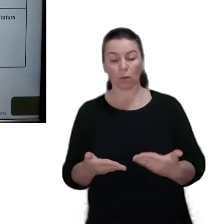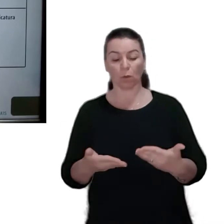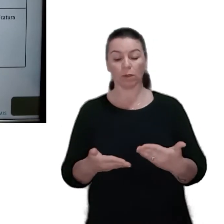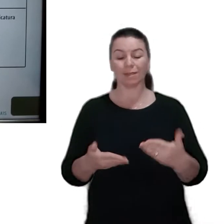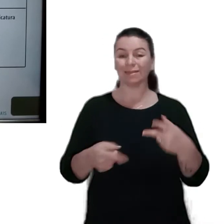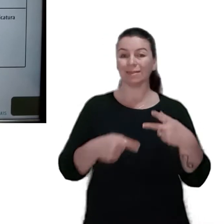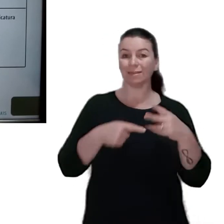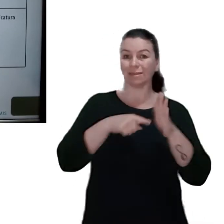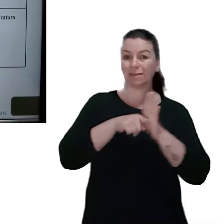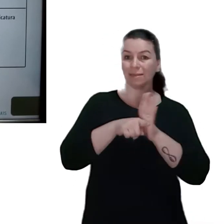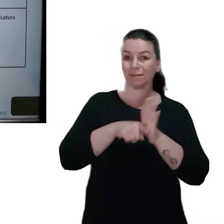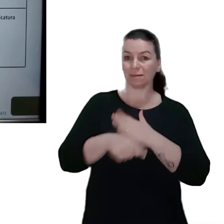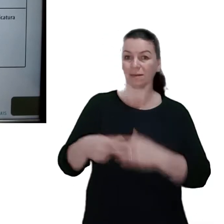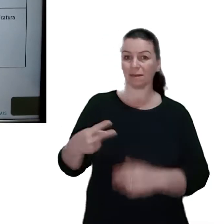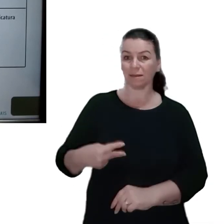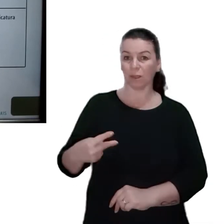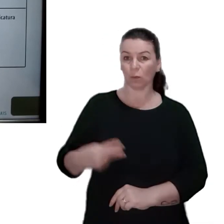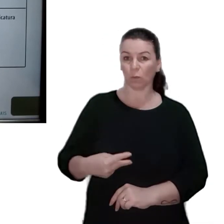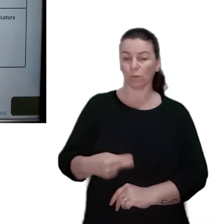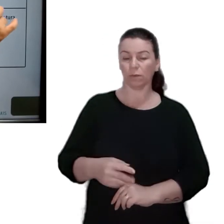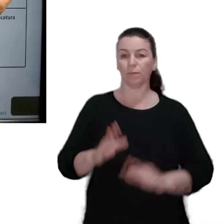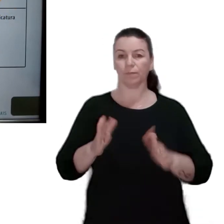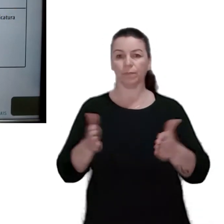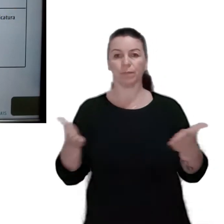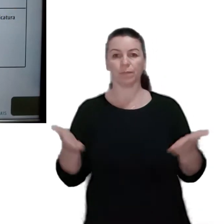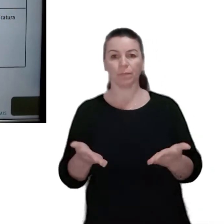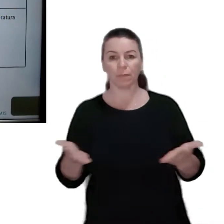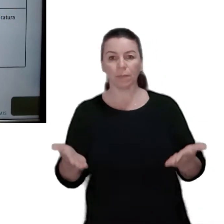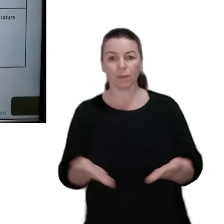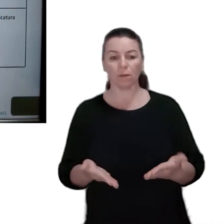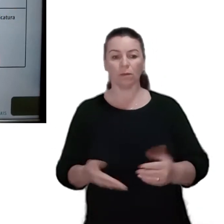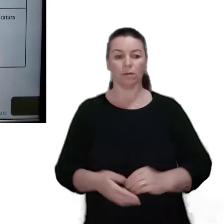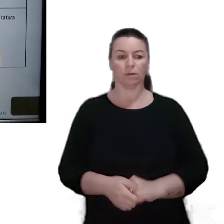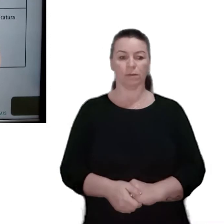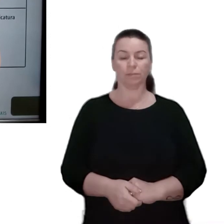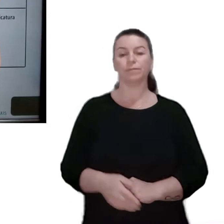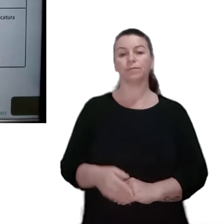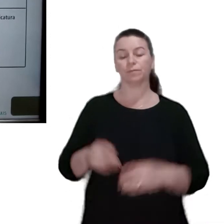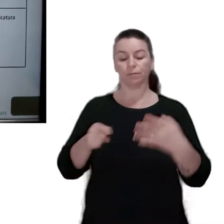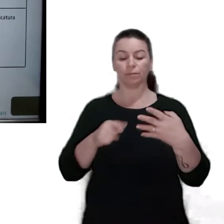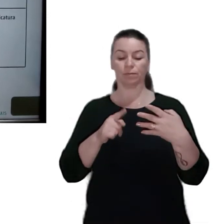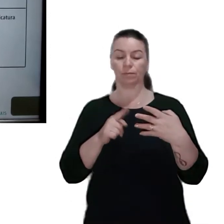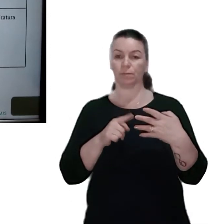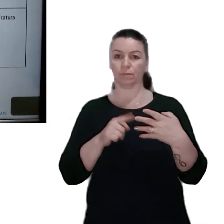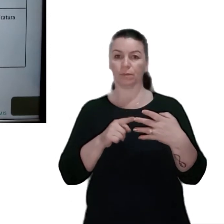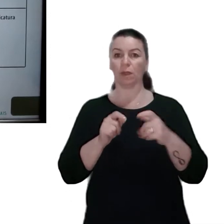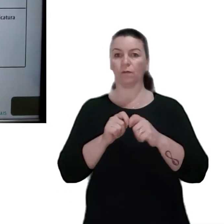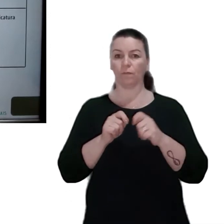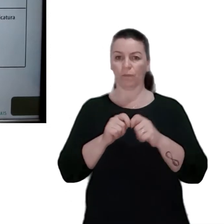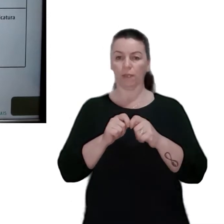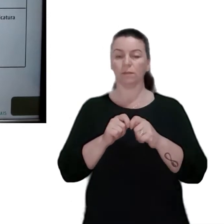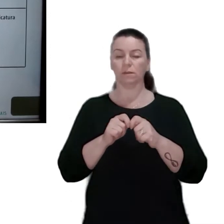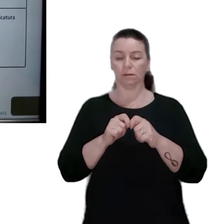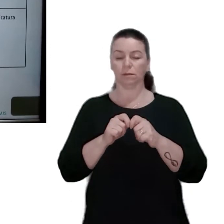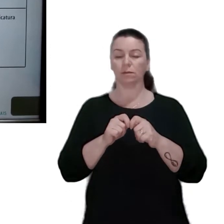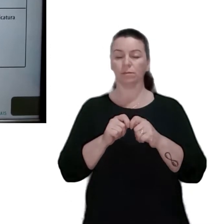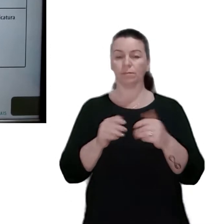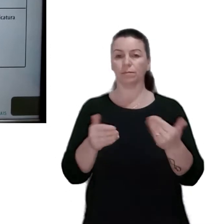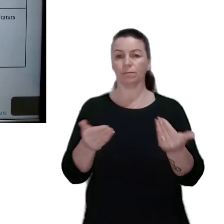segunda análise. Então vamos considerar agora que Beto foi a pessoa quem fez a caricatura. Muito